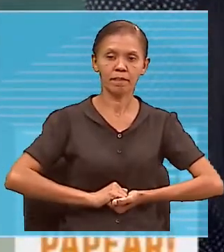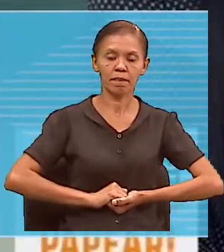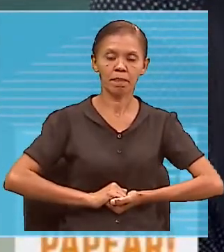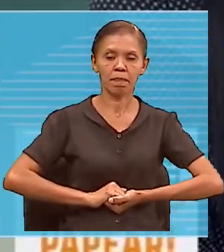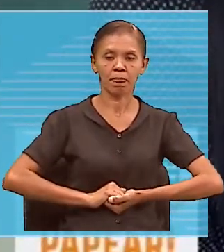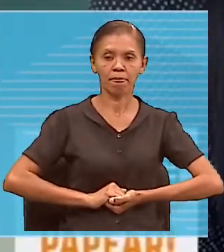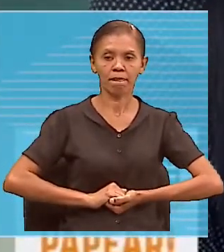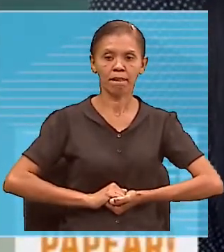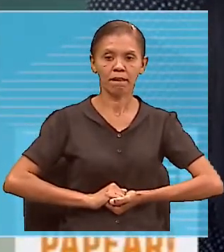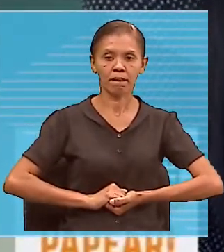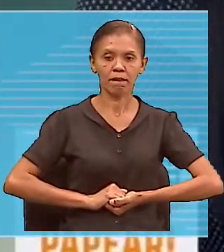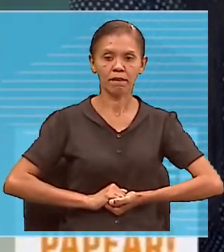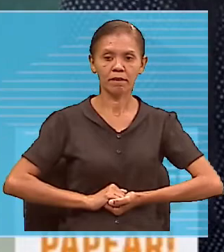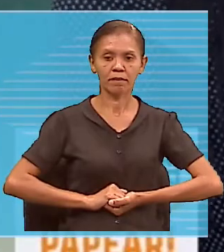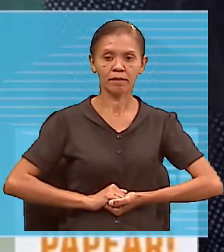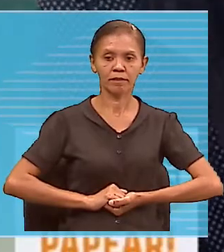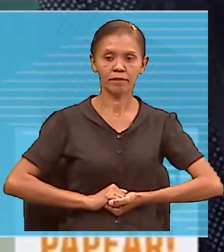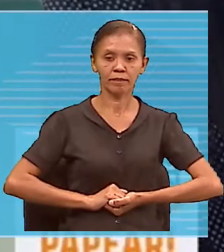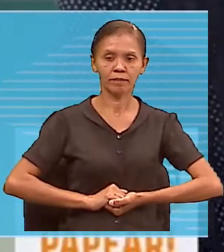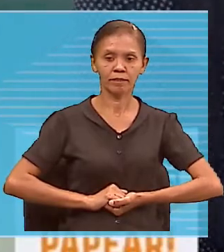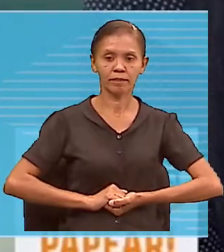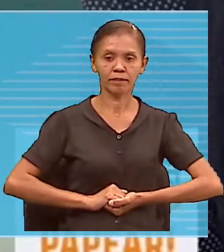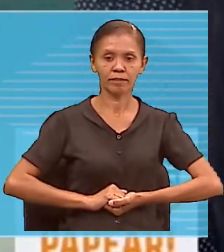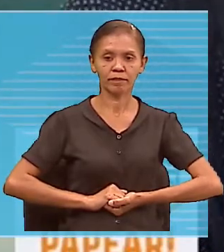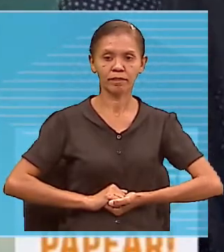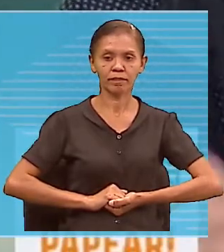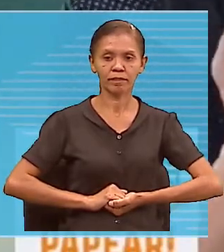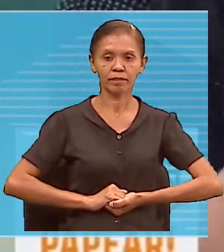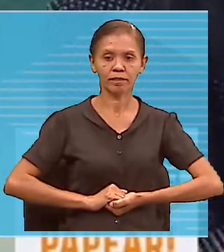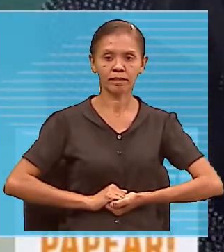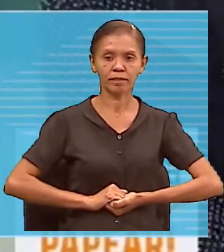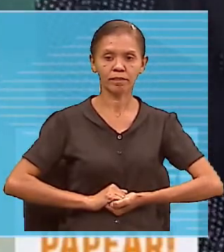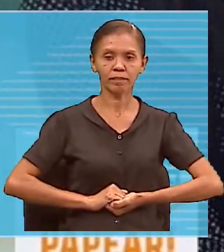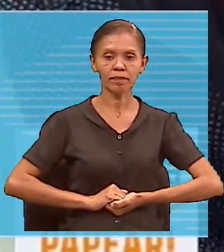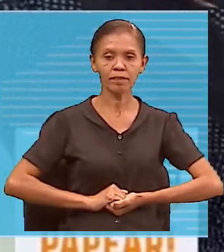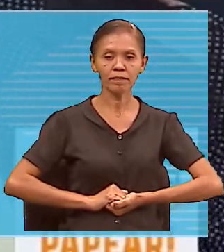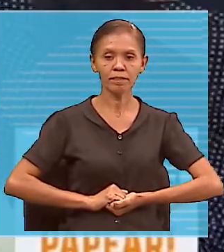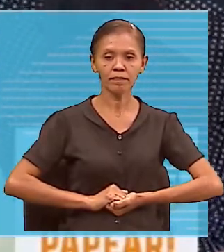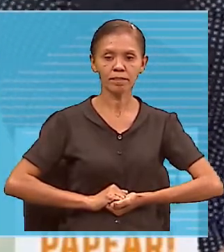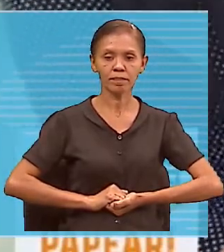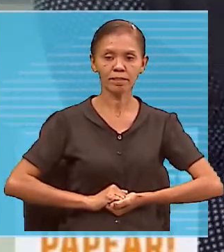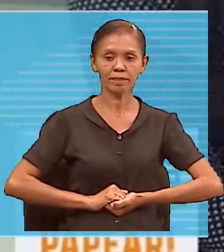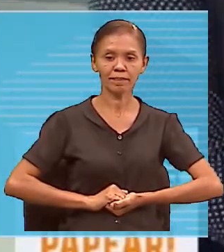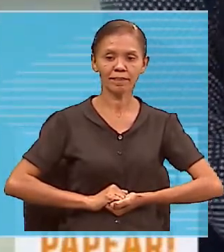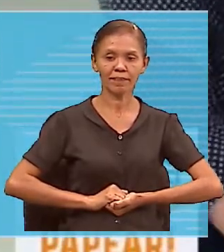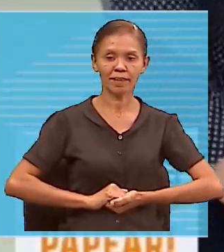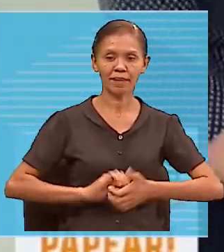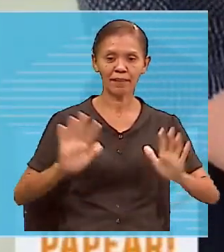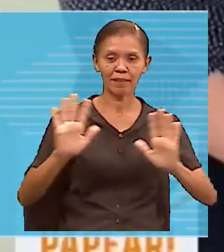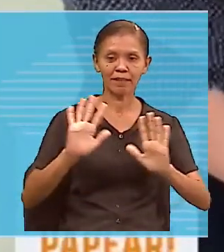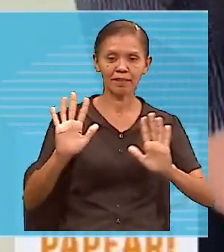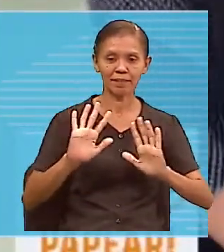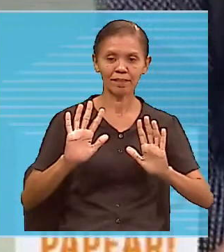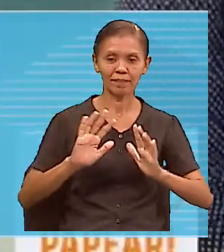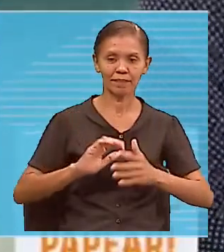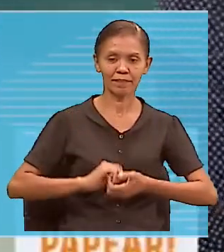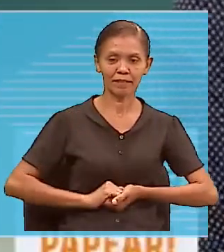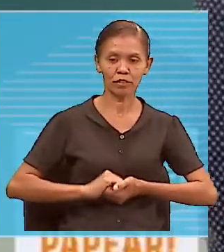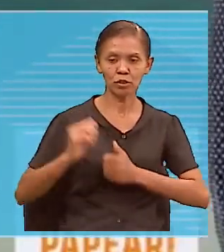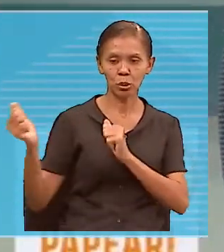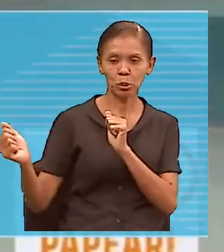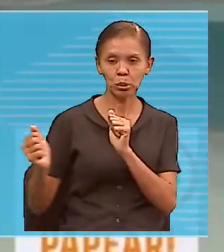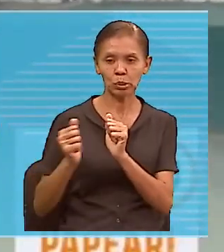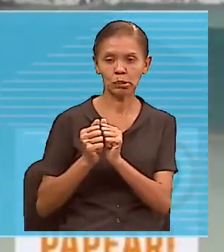Bom dia, pessoal. Hoje estou aqui, não é na Praça Nossa, no nosso banquinho. A gente está no